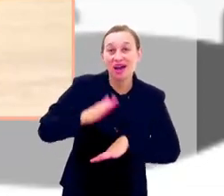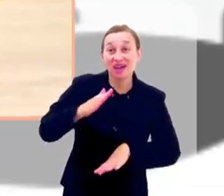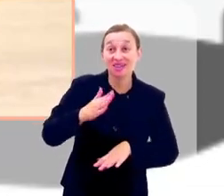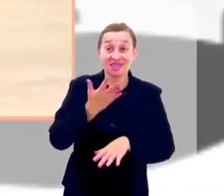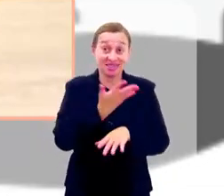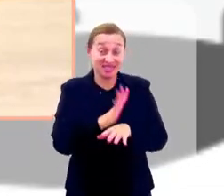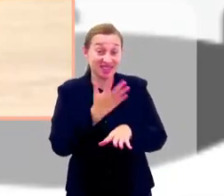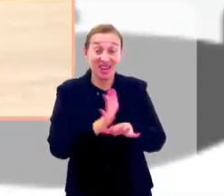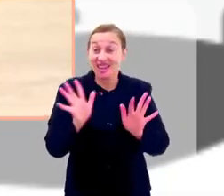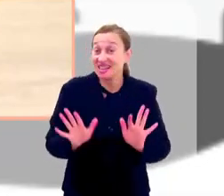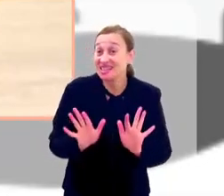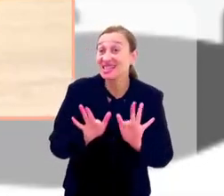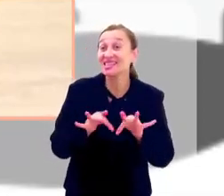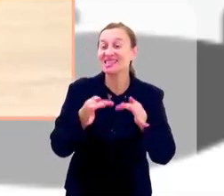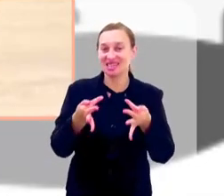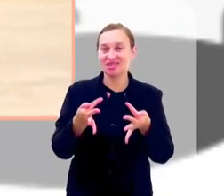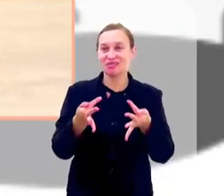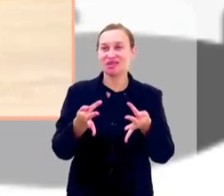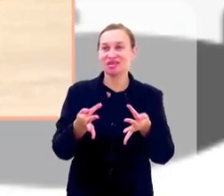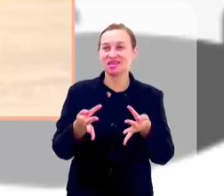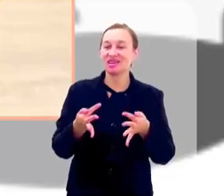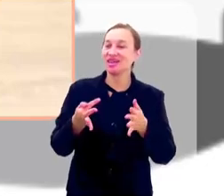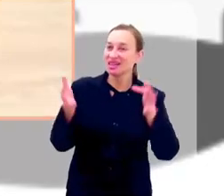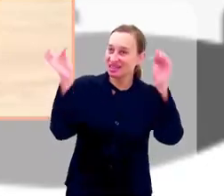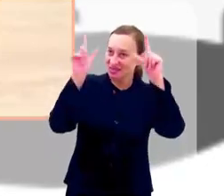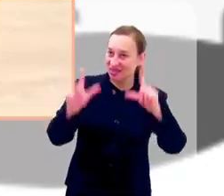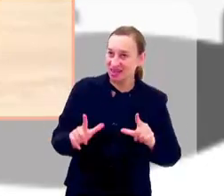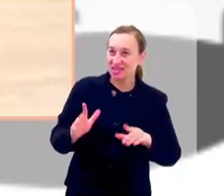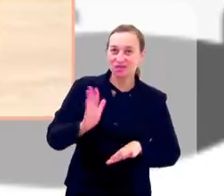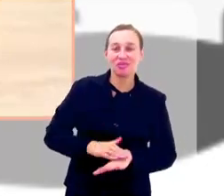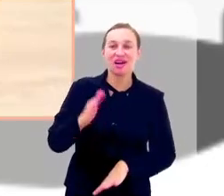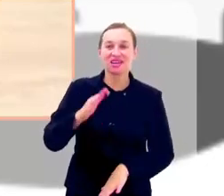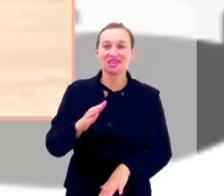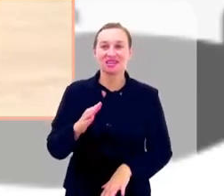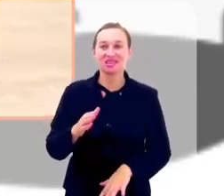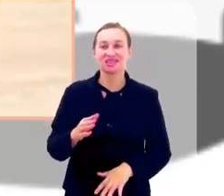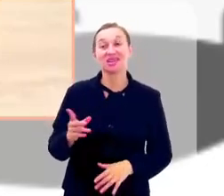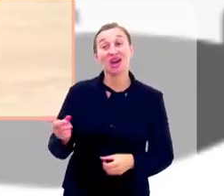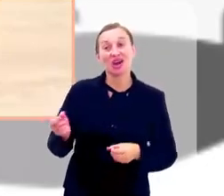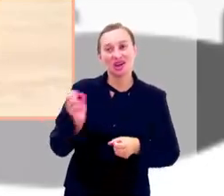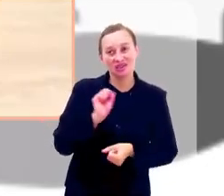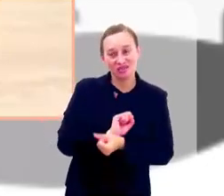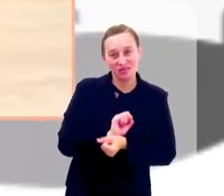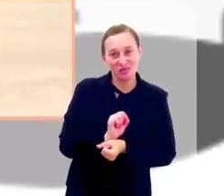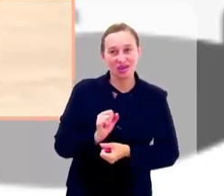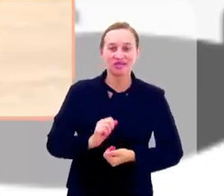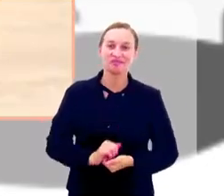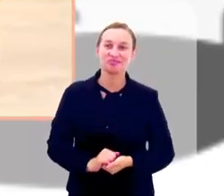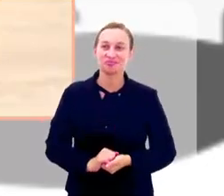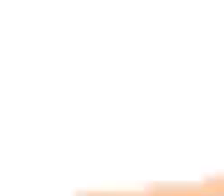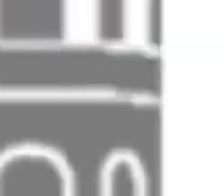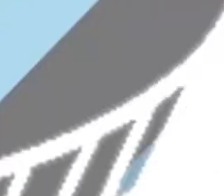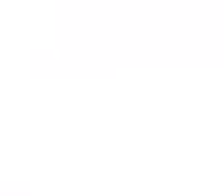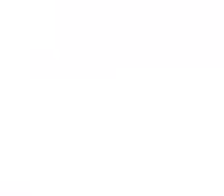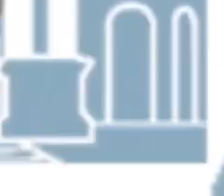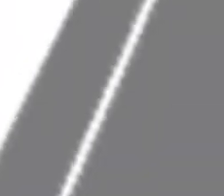ela contar mais exercícios simples dessa forma, para a gente poder ser mais feliz. Fica com a gente já volta.